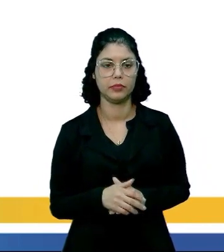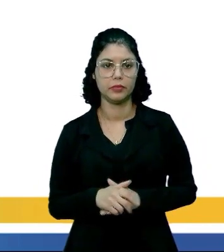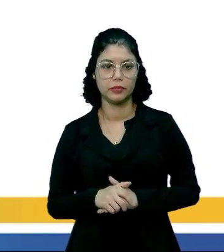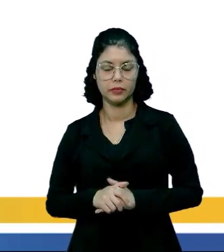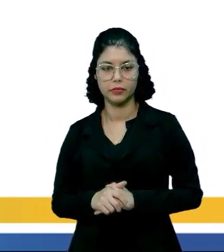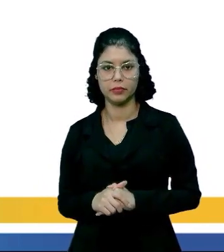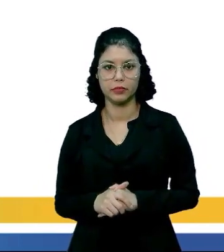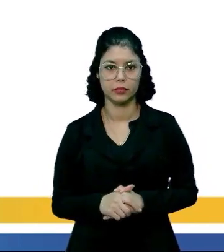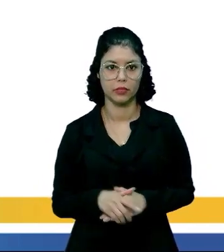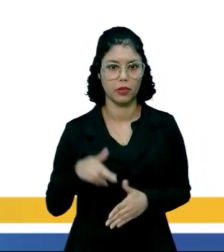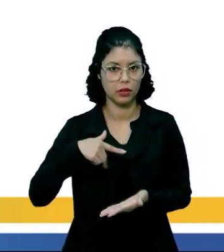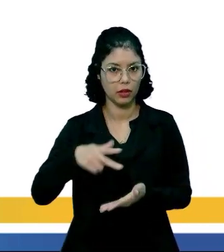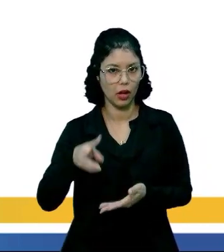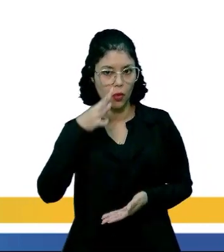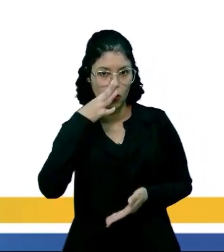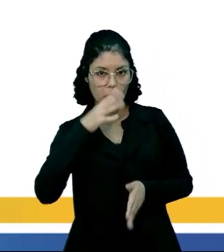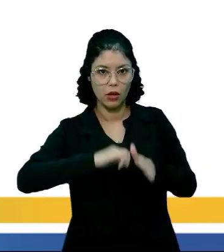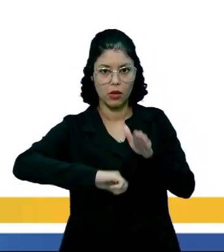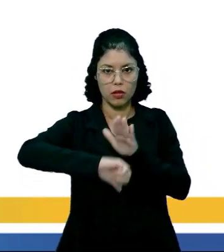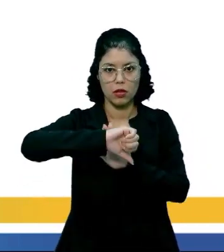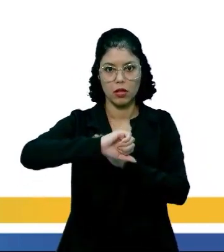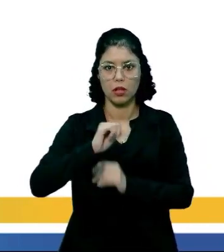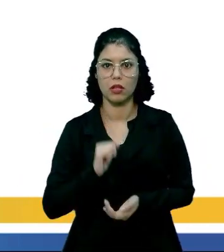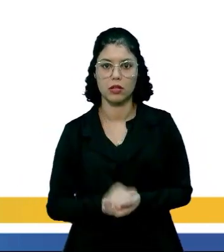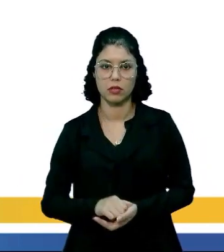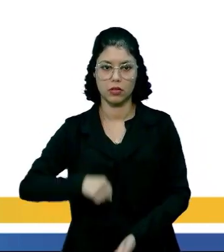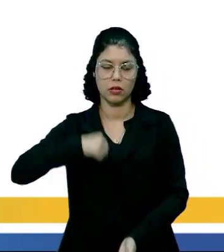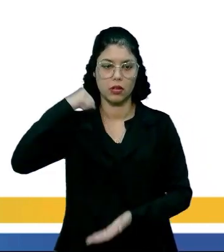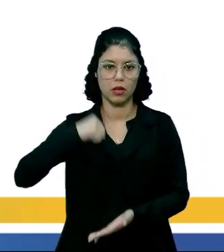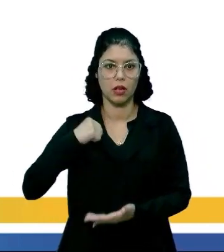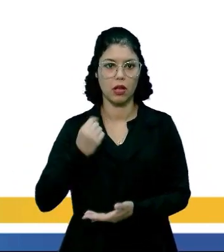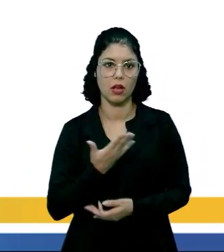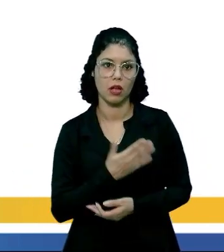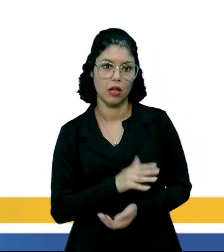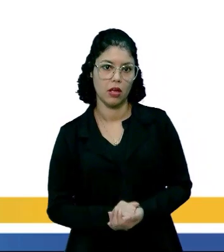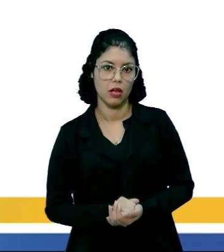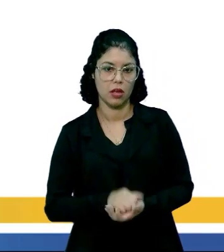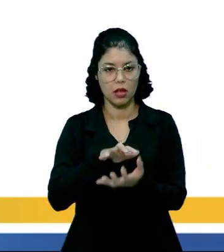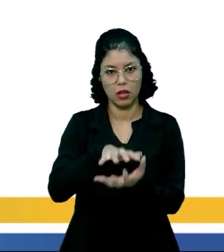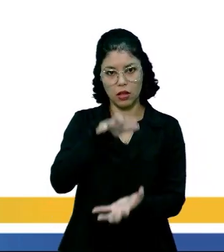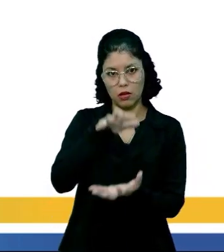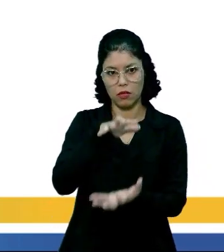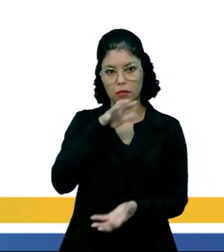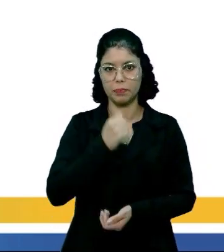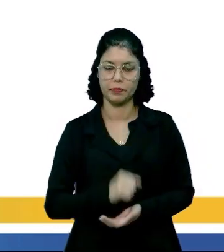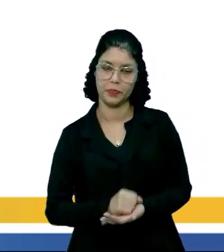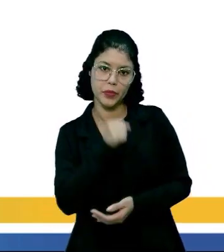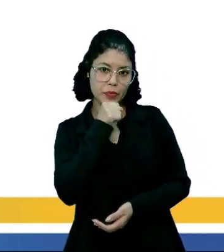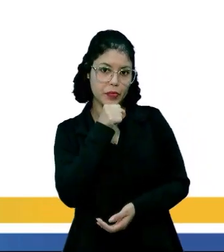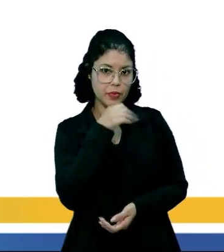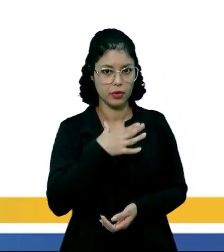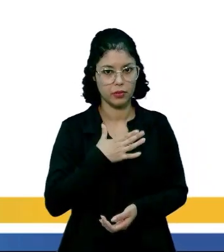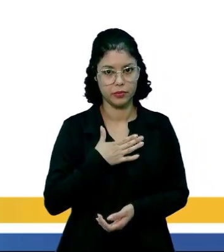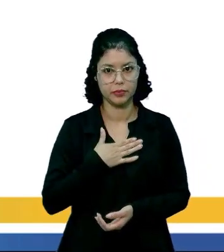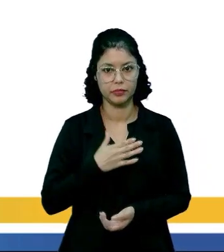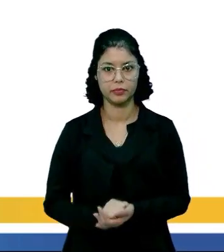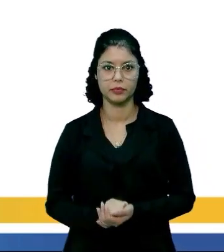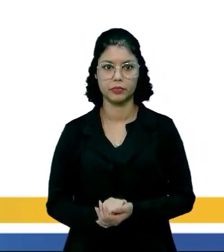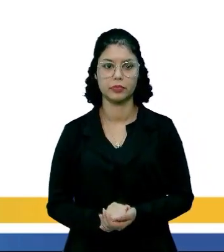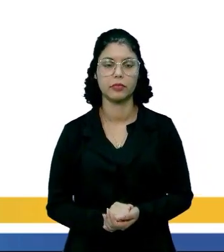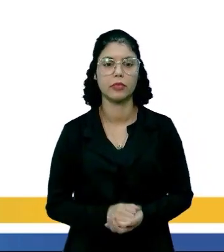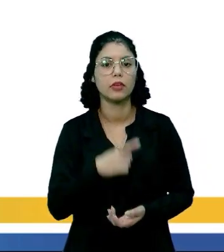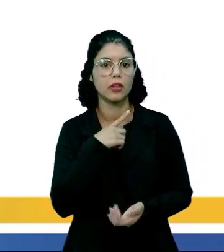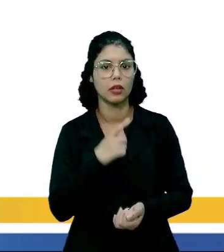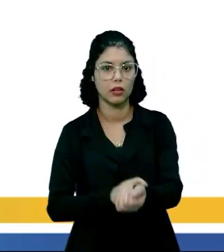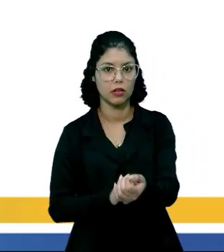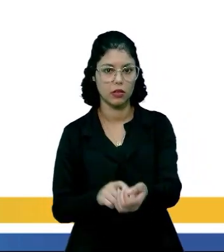Vamos lá. Ando espiando um crime numa mala que um avô meu cometeu por requinte.